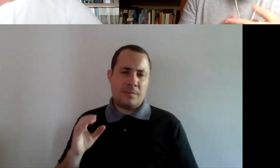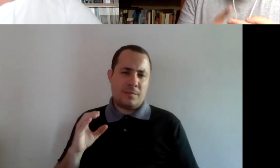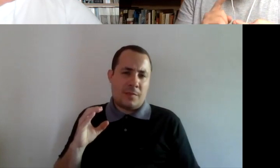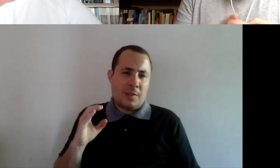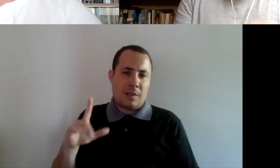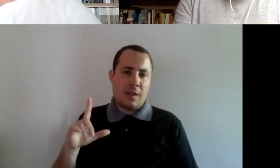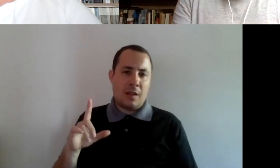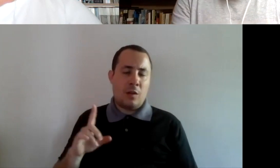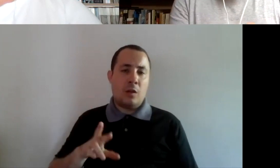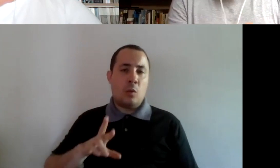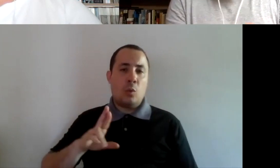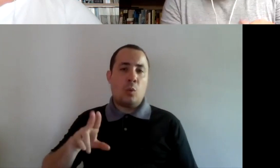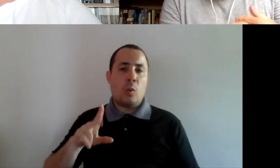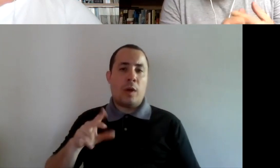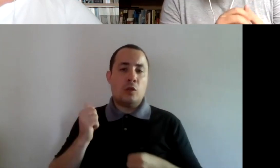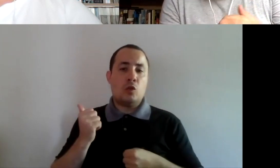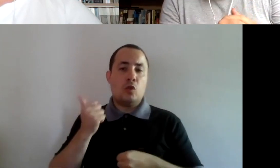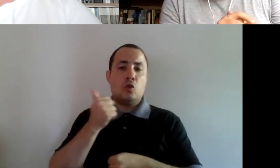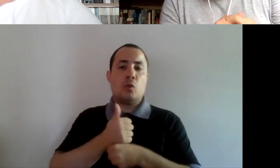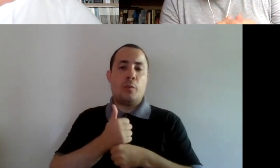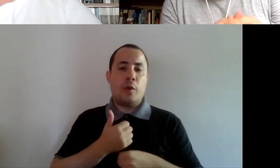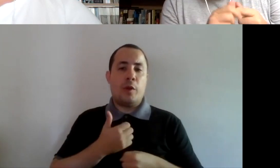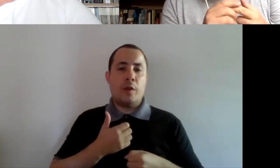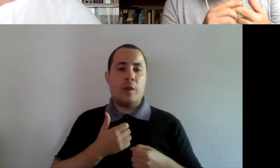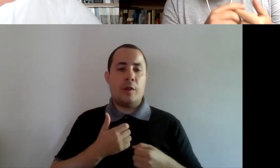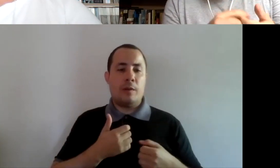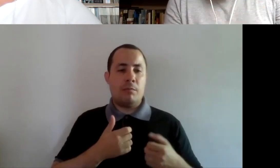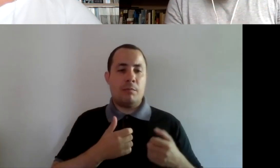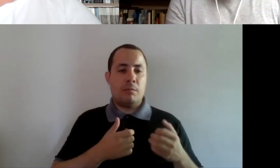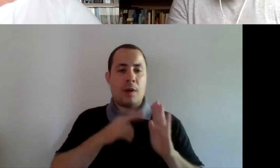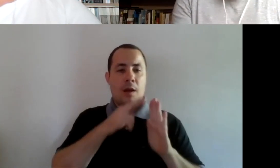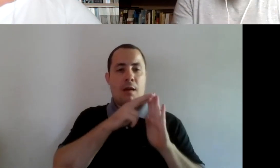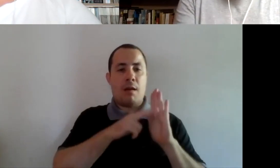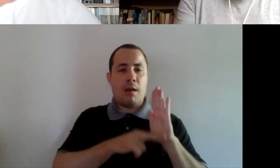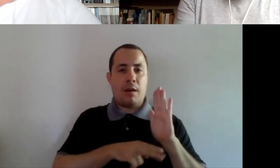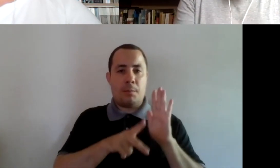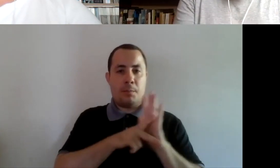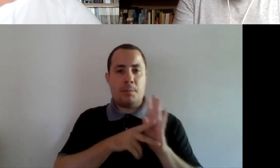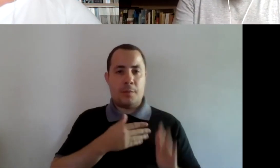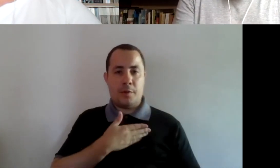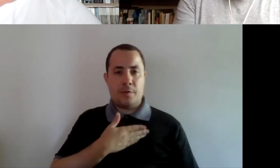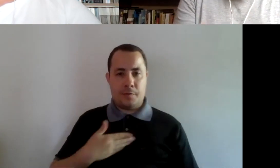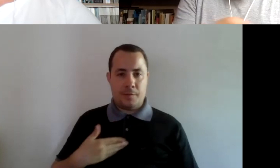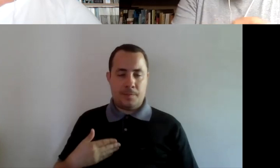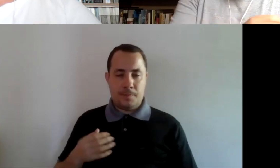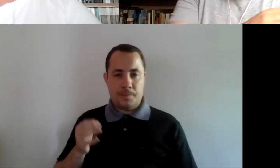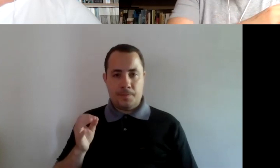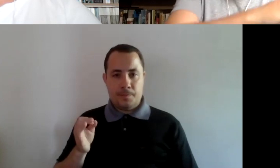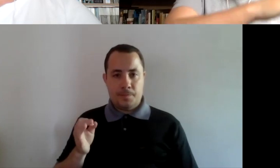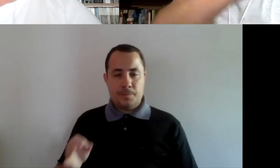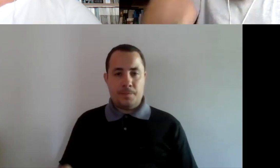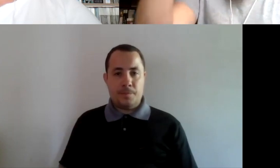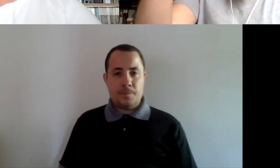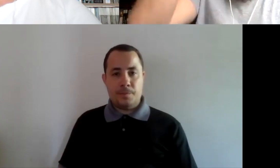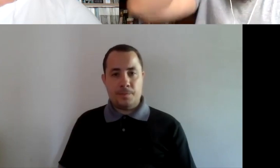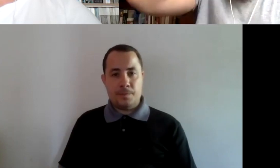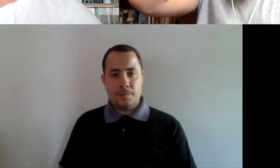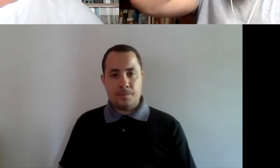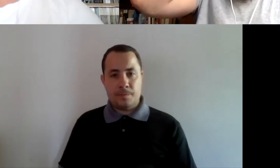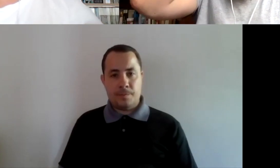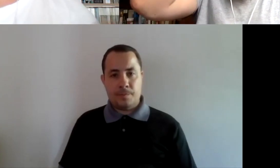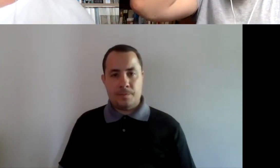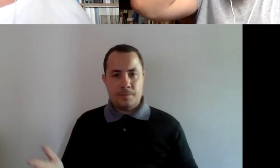não é substituir uma política pública de Sim. compras, pelo contrário, né? Mas a gente olhando, digamos, um certo cenário de